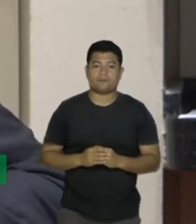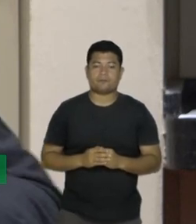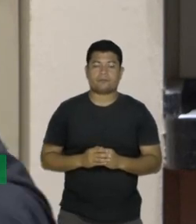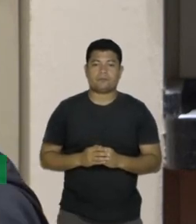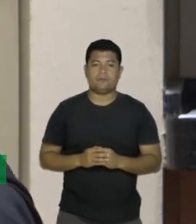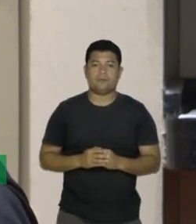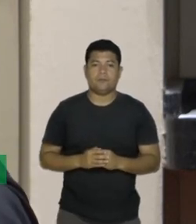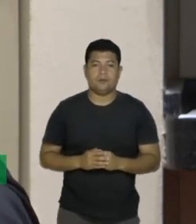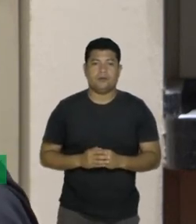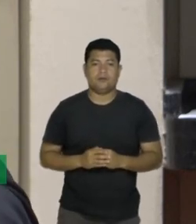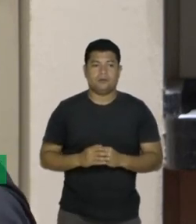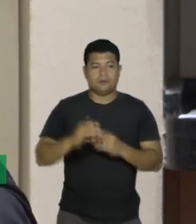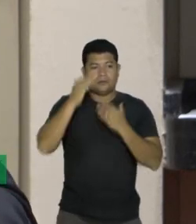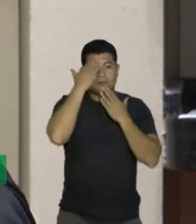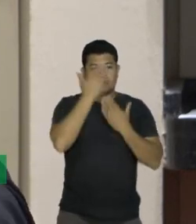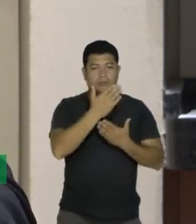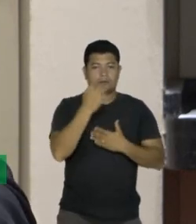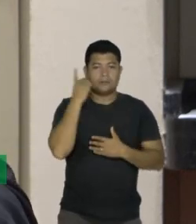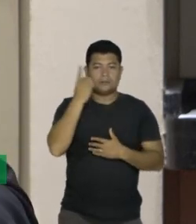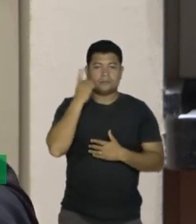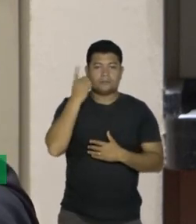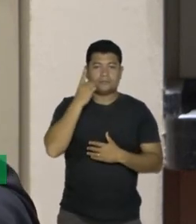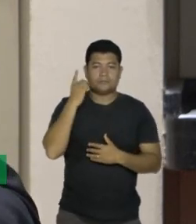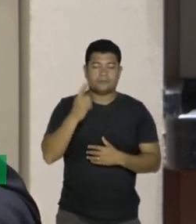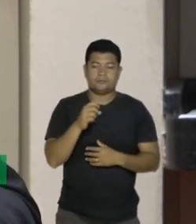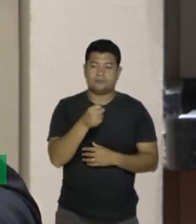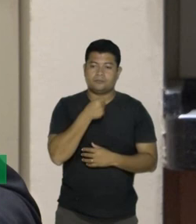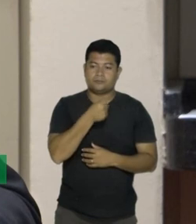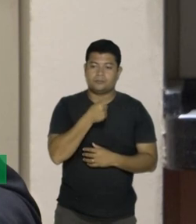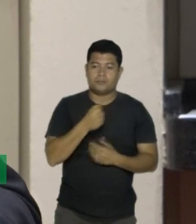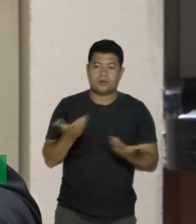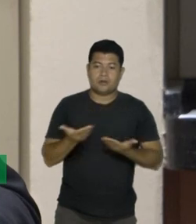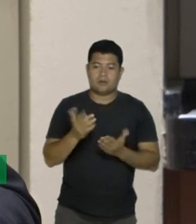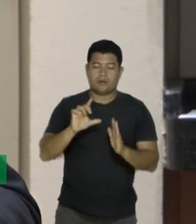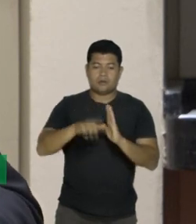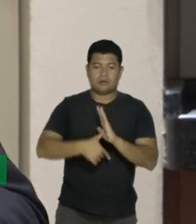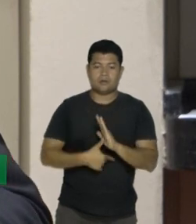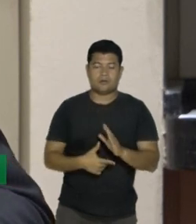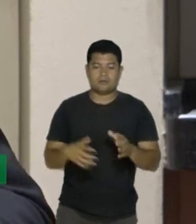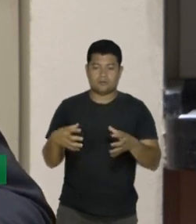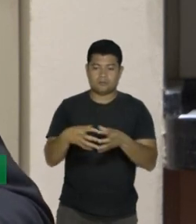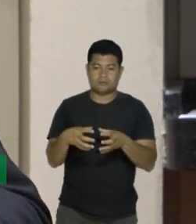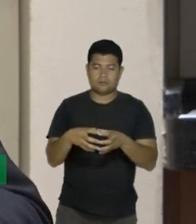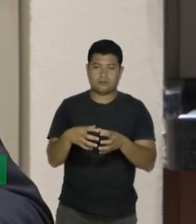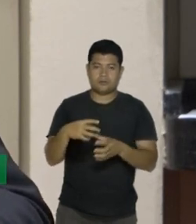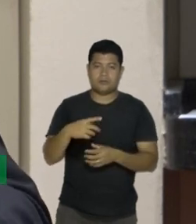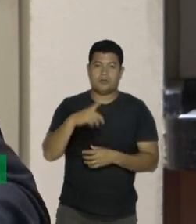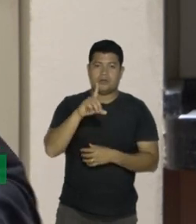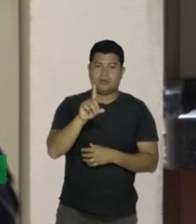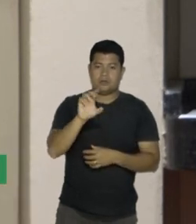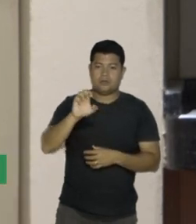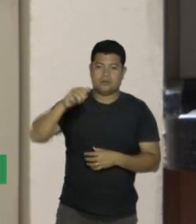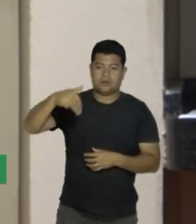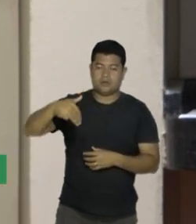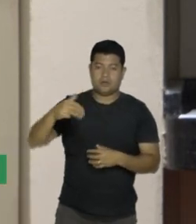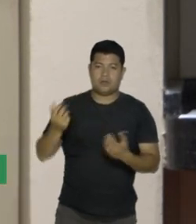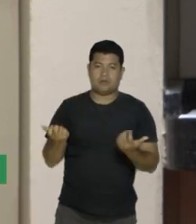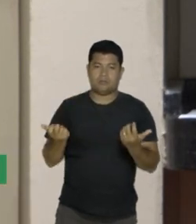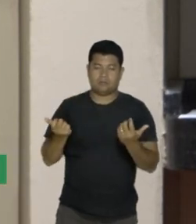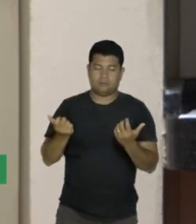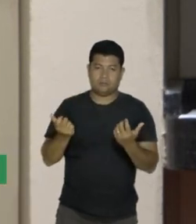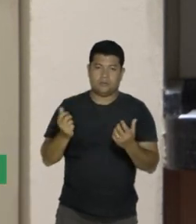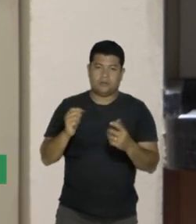Obrigado Deputado próximo horário pertence ao bloco democracia inclusão social